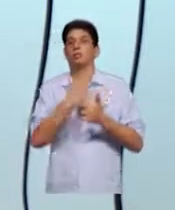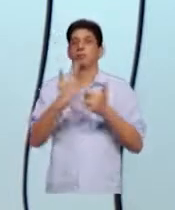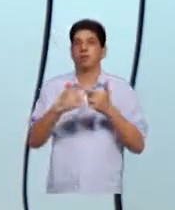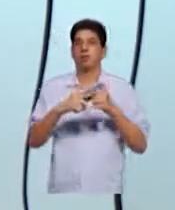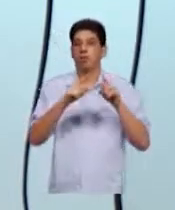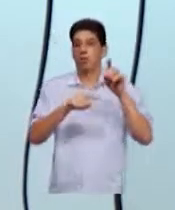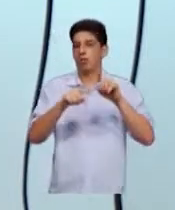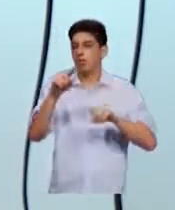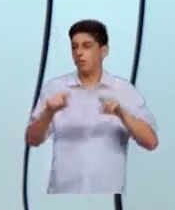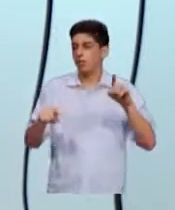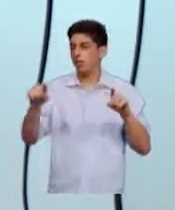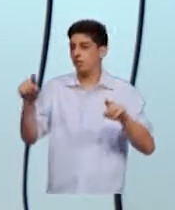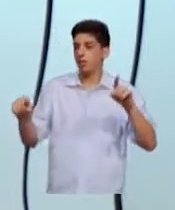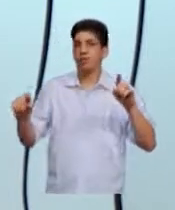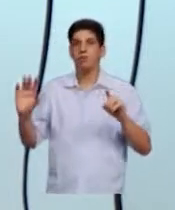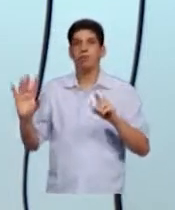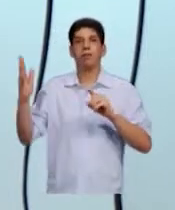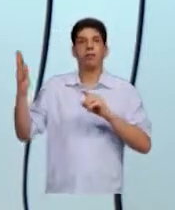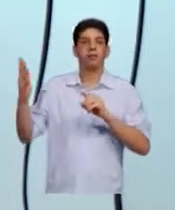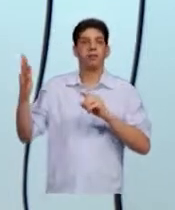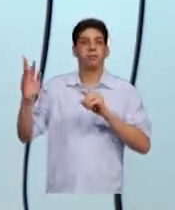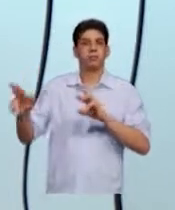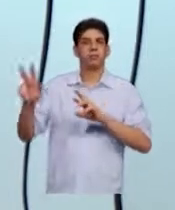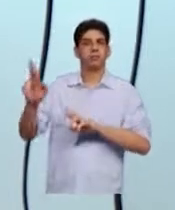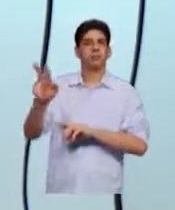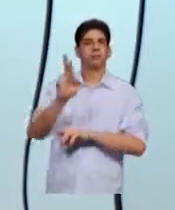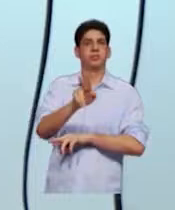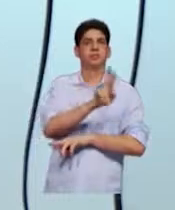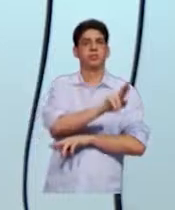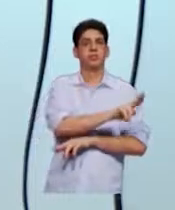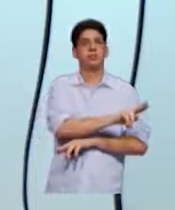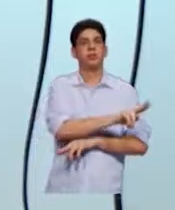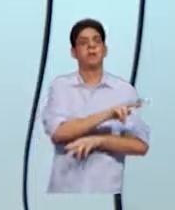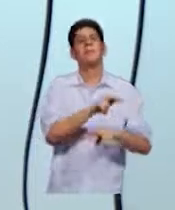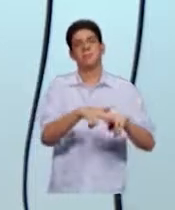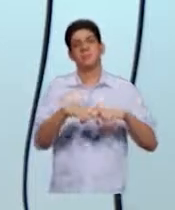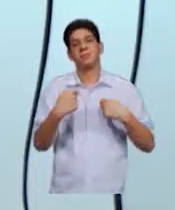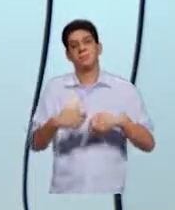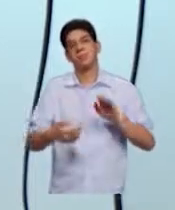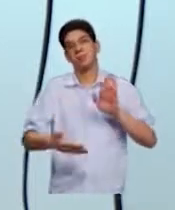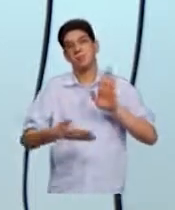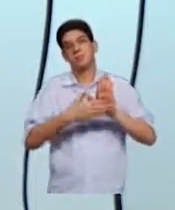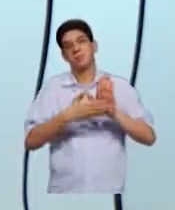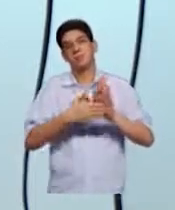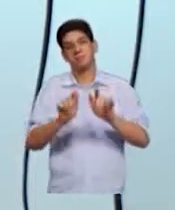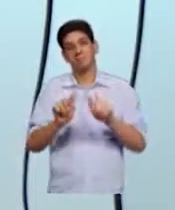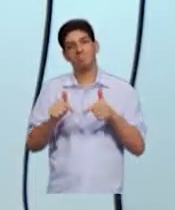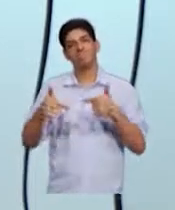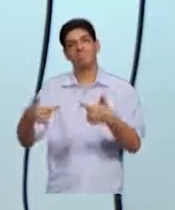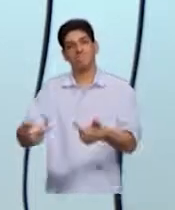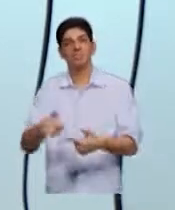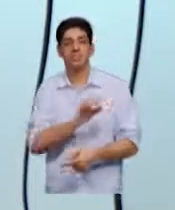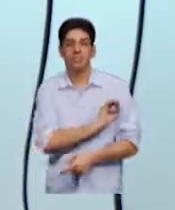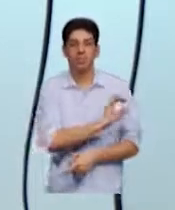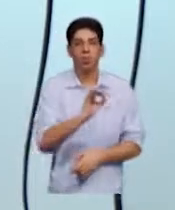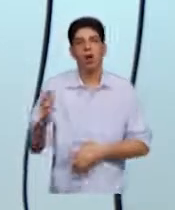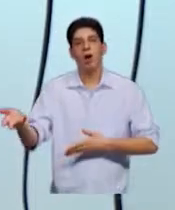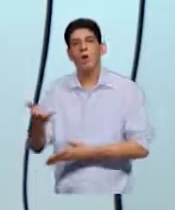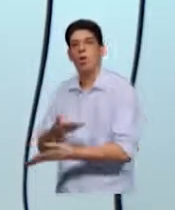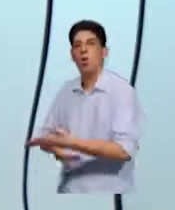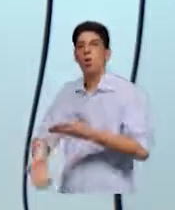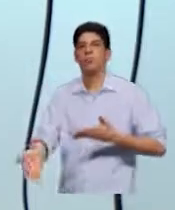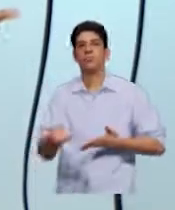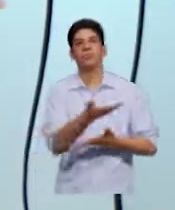desestruturar toda a climatologia, por isso que tem que ter ações individuais, coletivas,